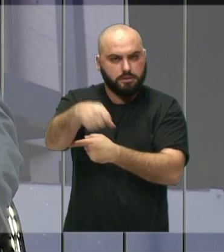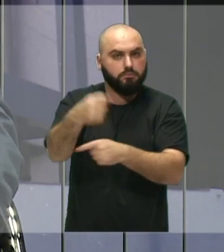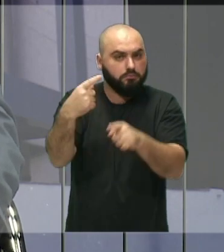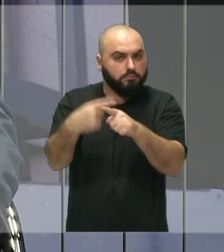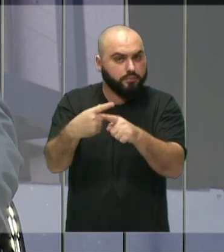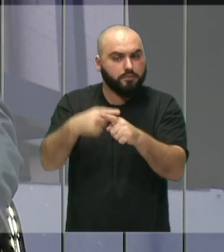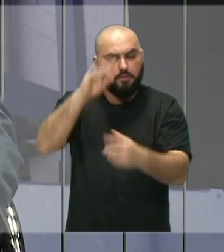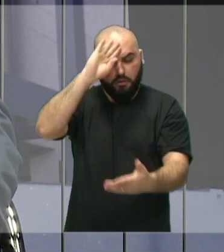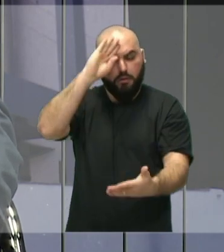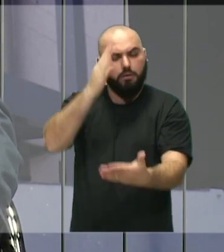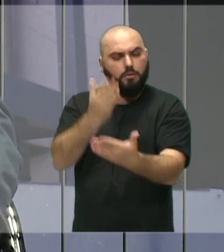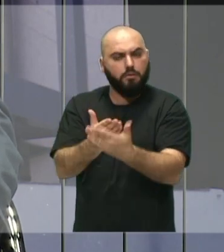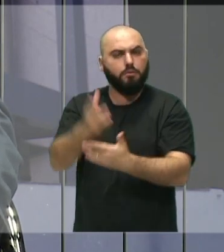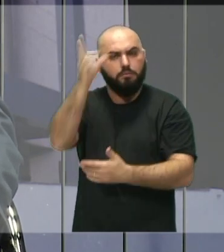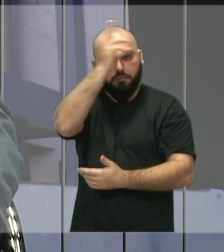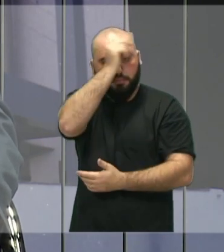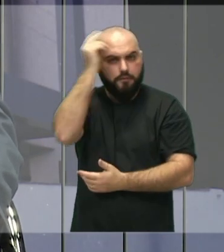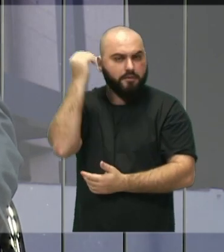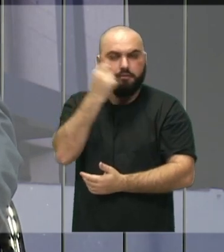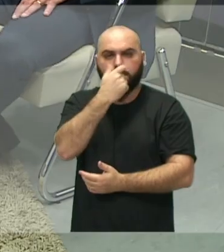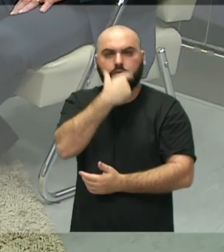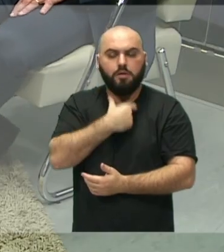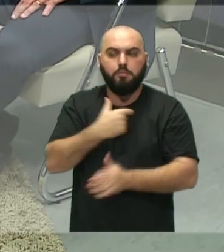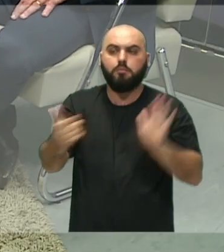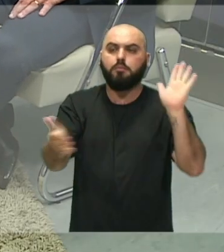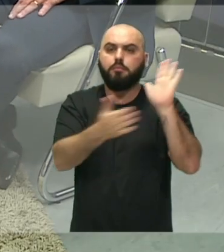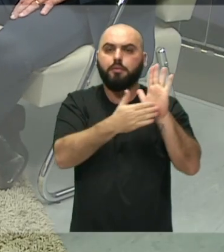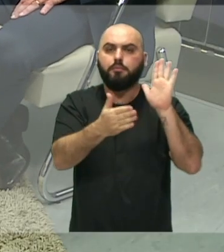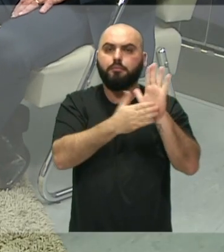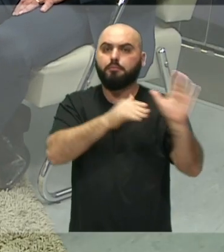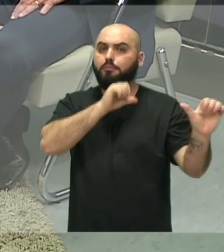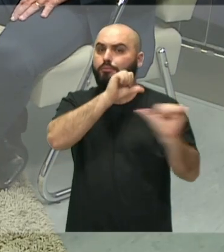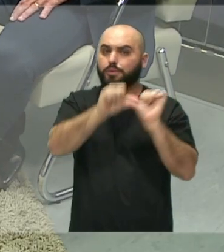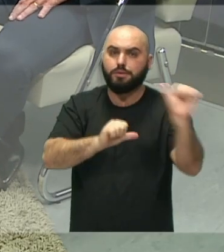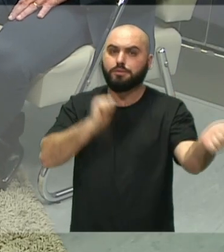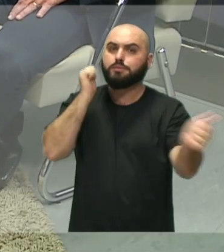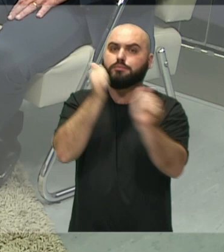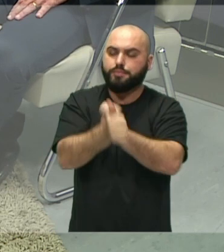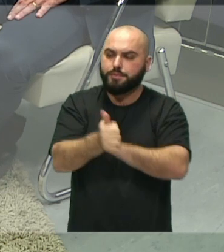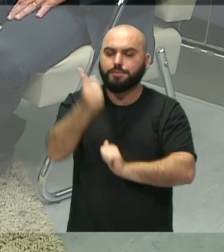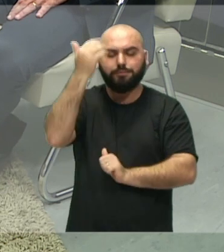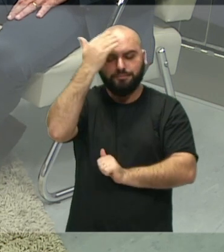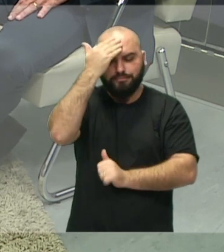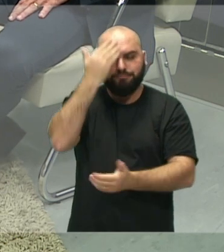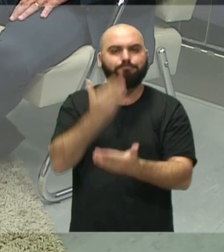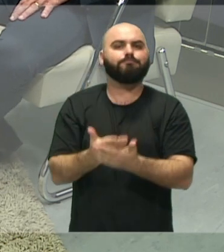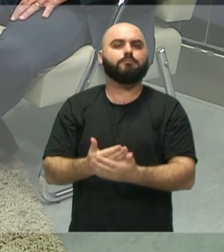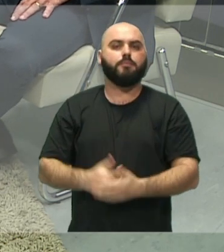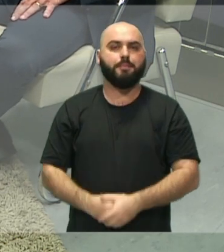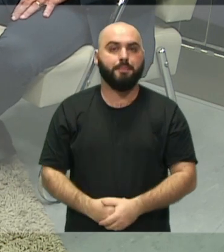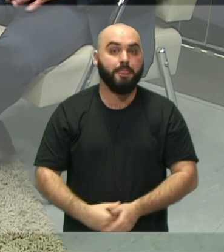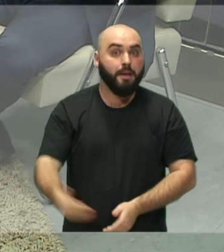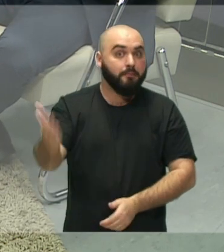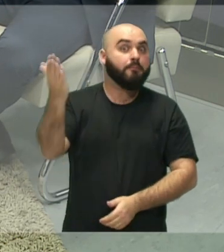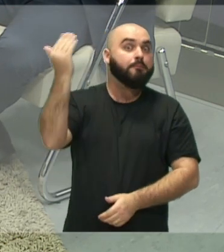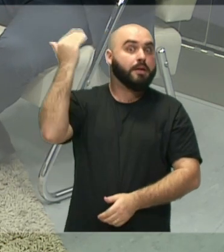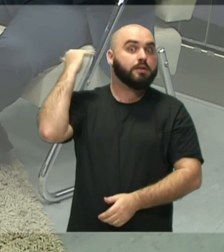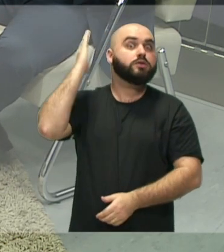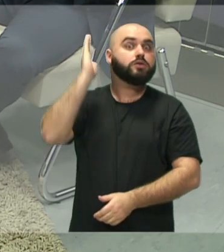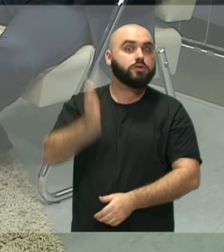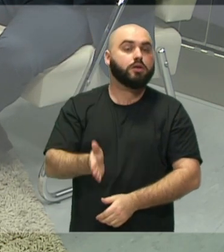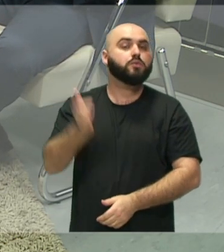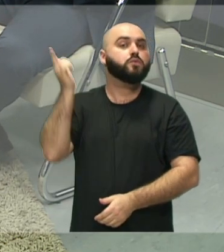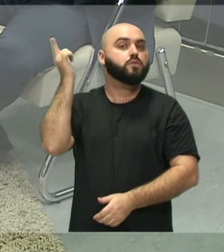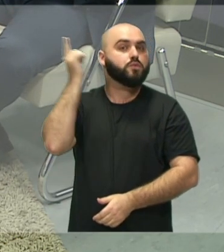acredito no governo, eu acredito na proposta de mudança do esporte naquele momento, e aceitamos lá atrás já o desafio de fazer